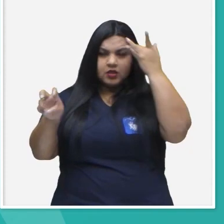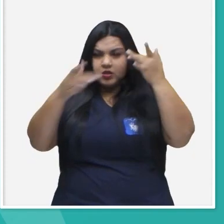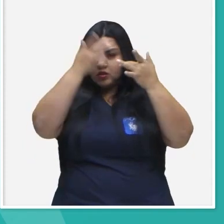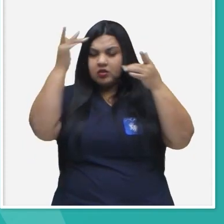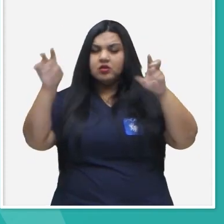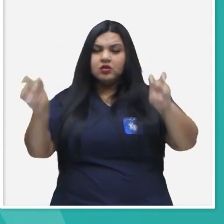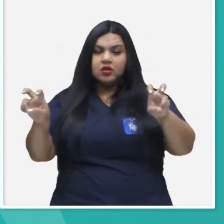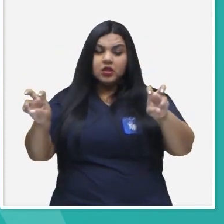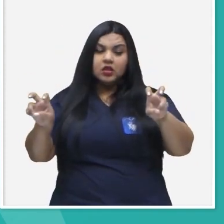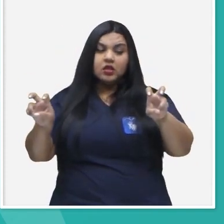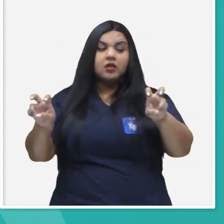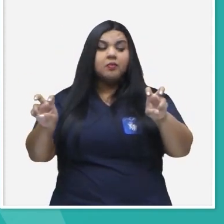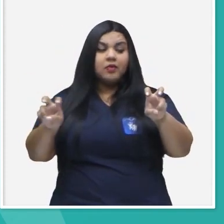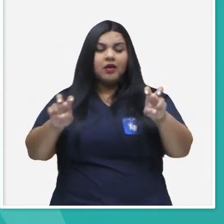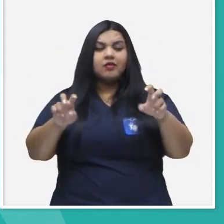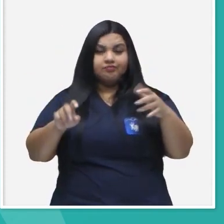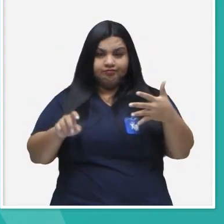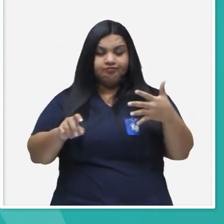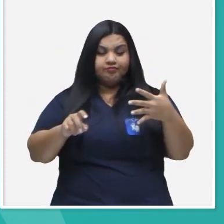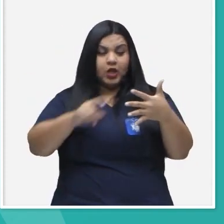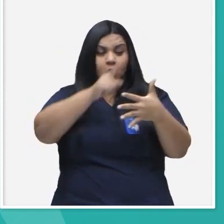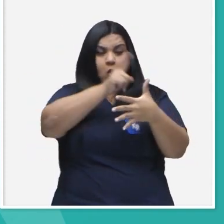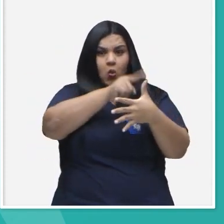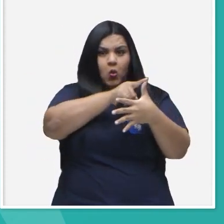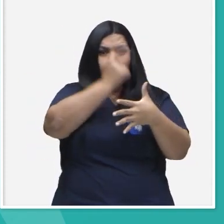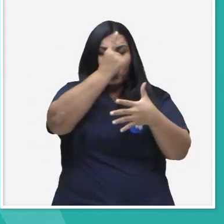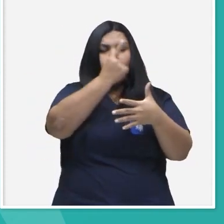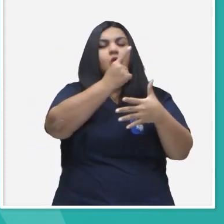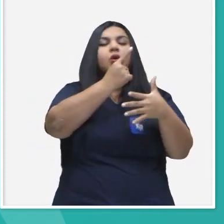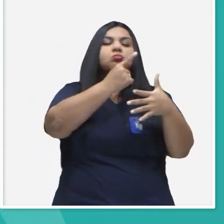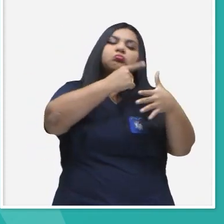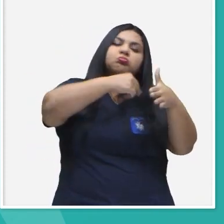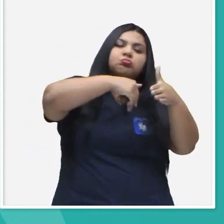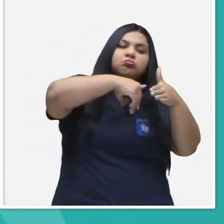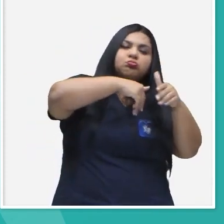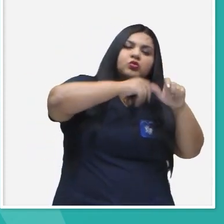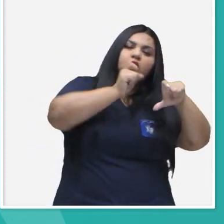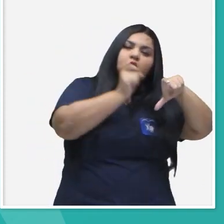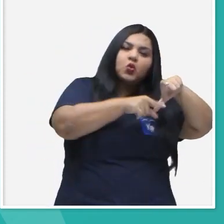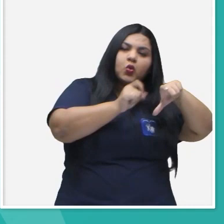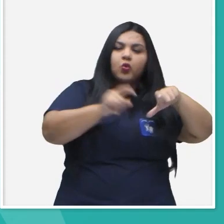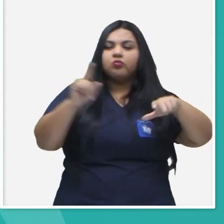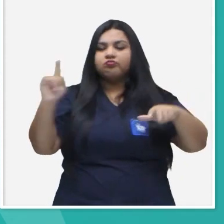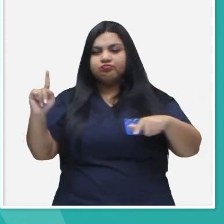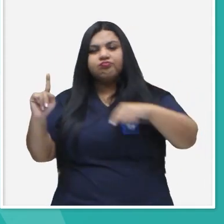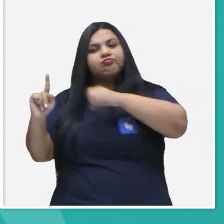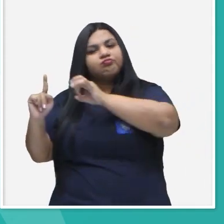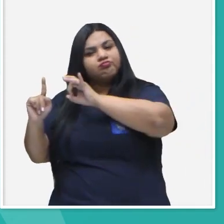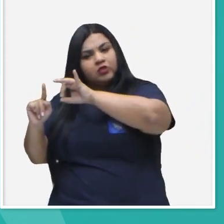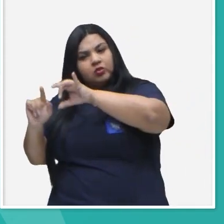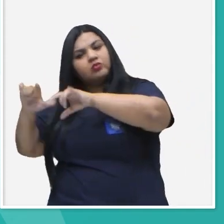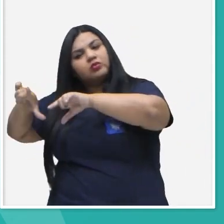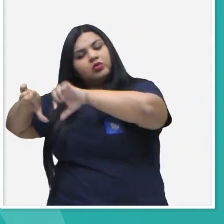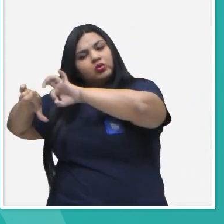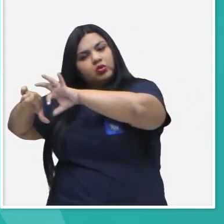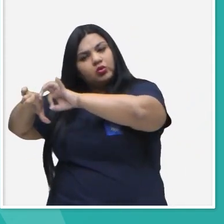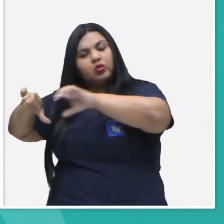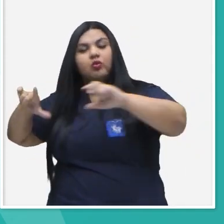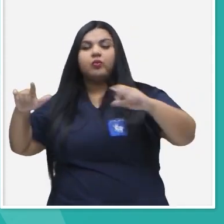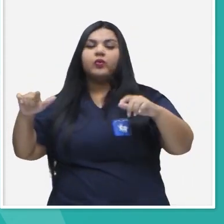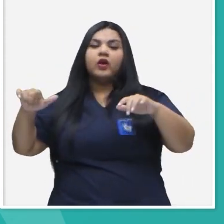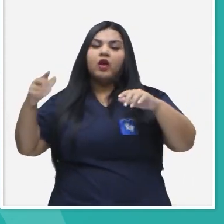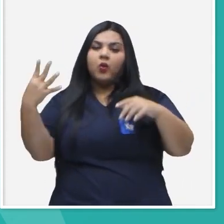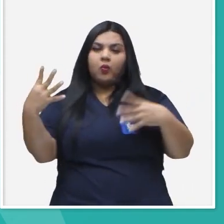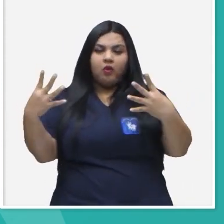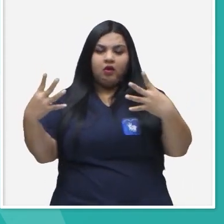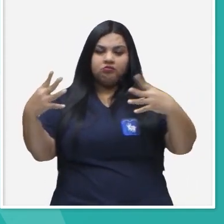no gol e 4 na linha, tá certo? E também é um jogo que tem um grande crescimento aí, que está caindo